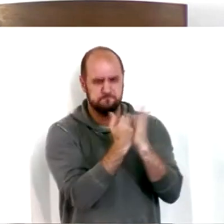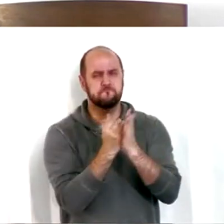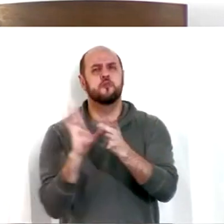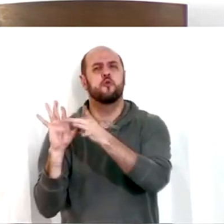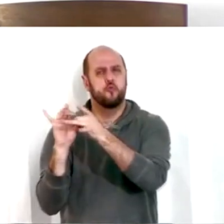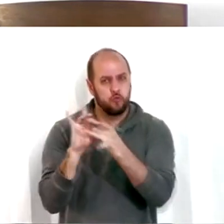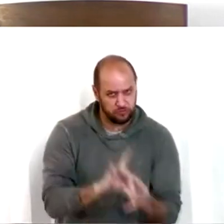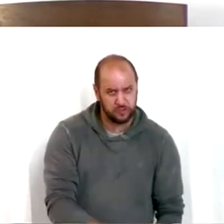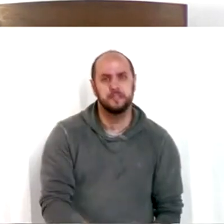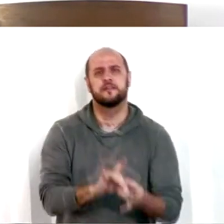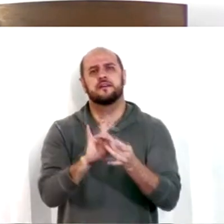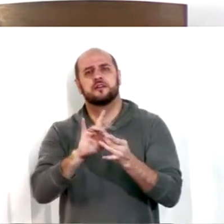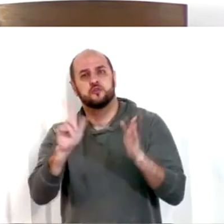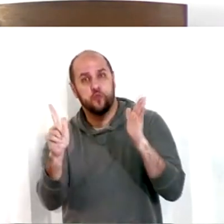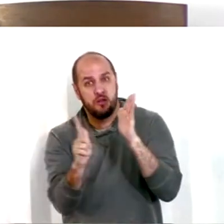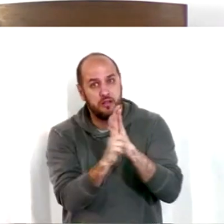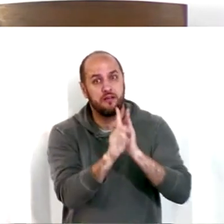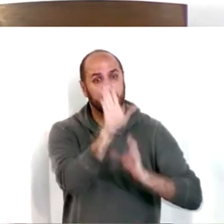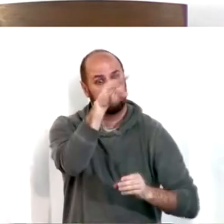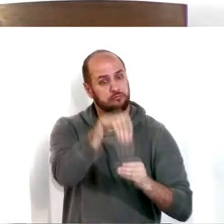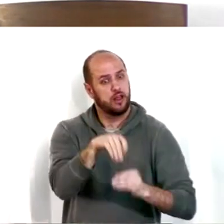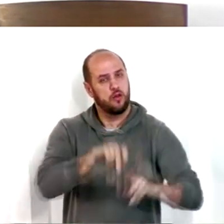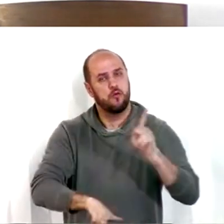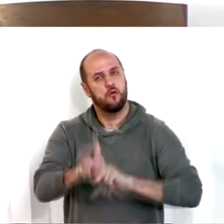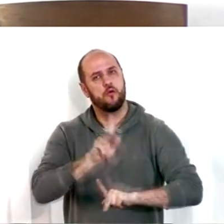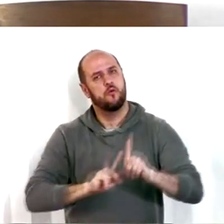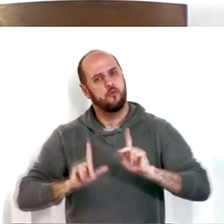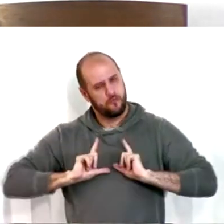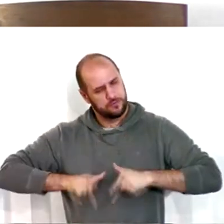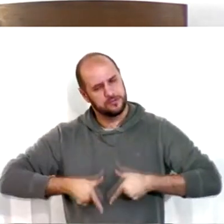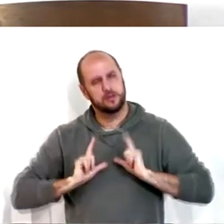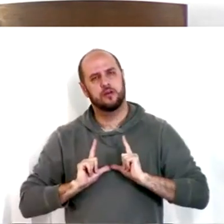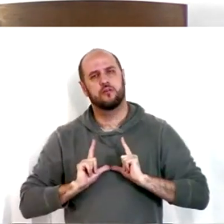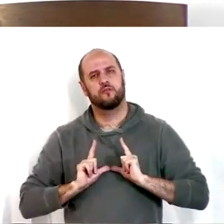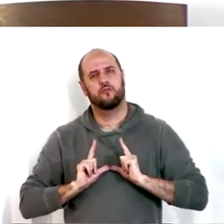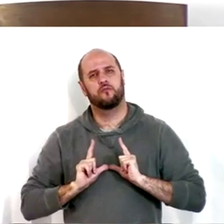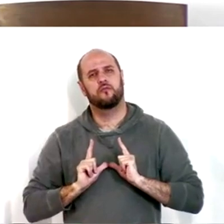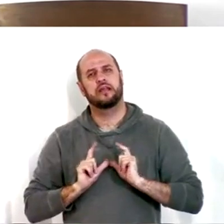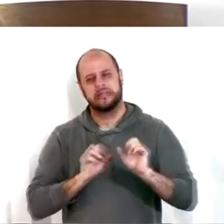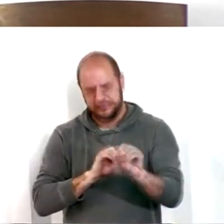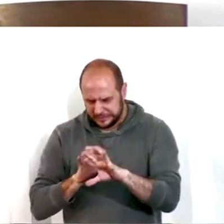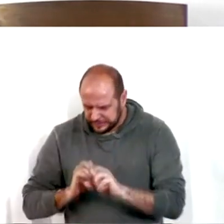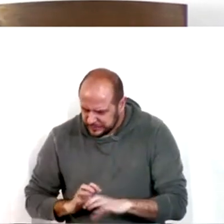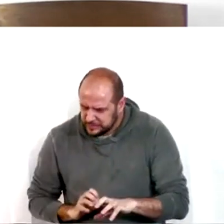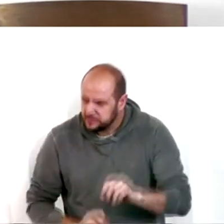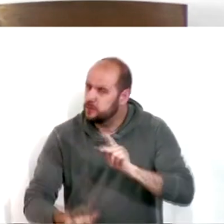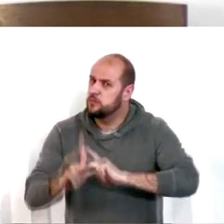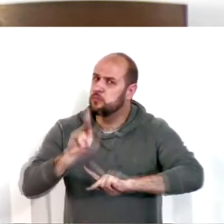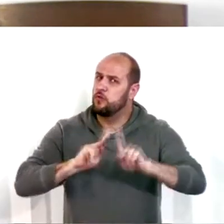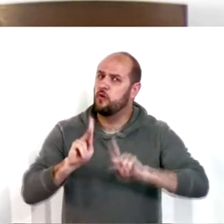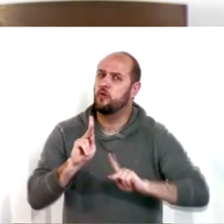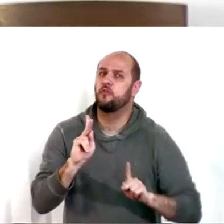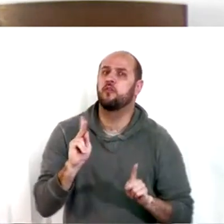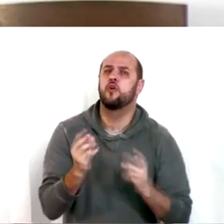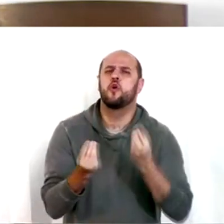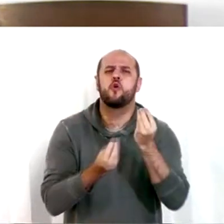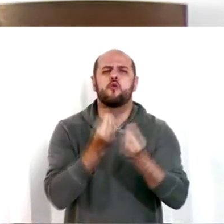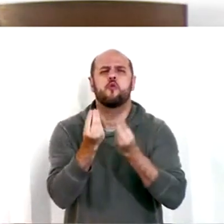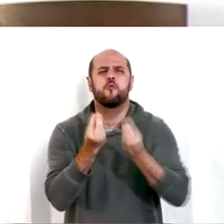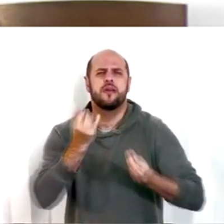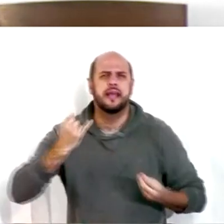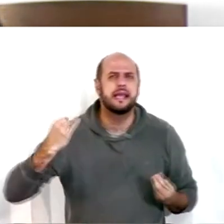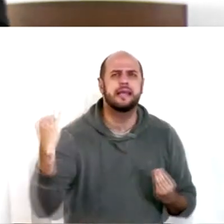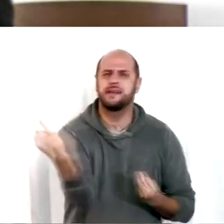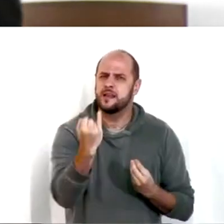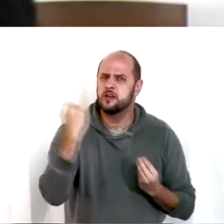contexto legal no meio do povo de Israel para lhes ensinar a respeito de quão importante